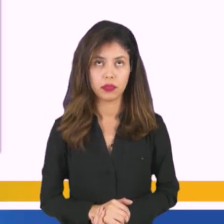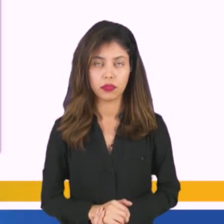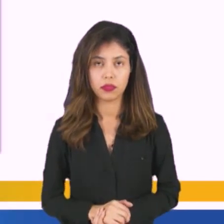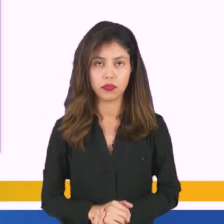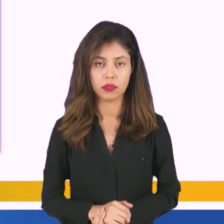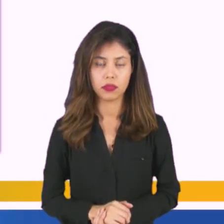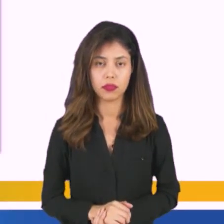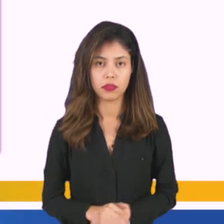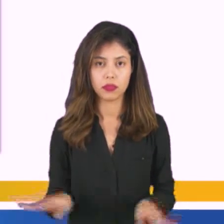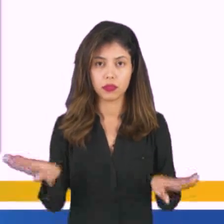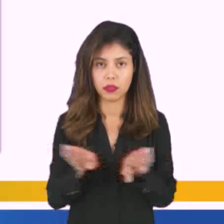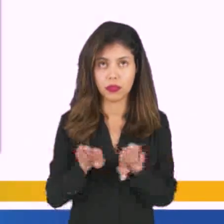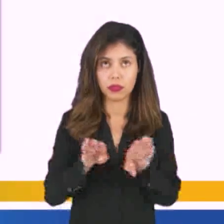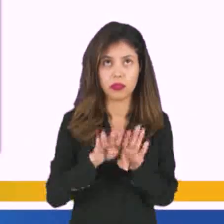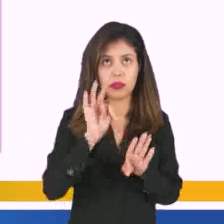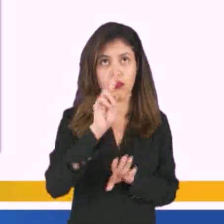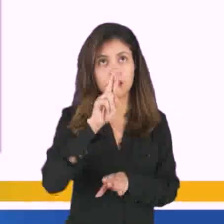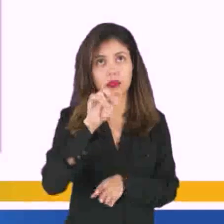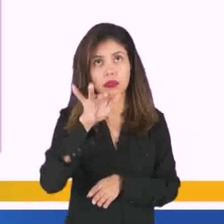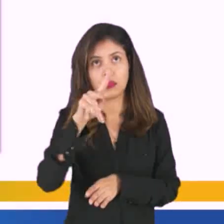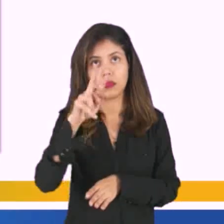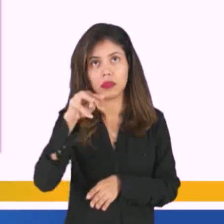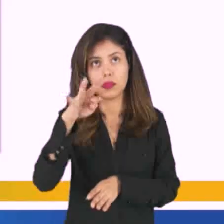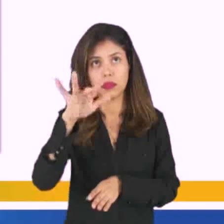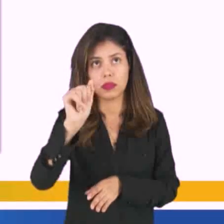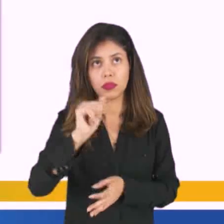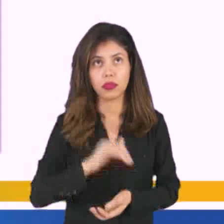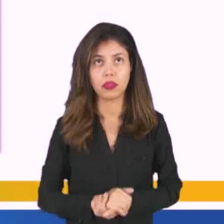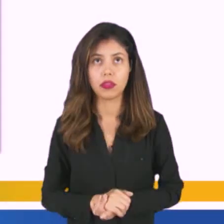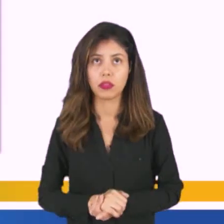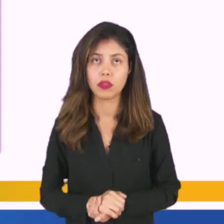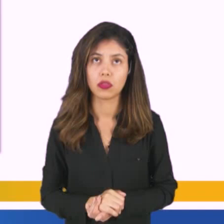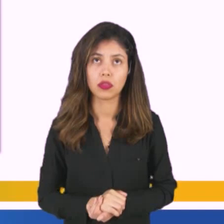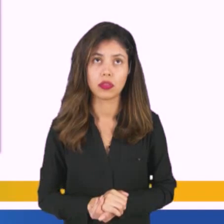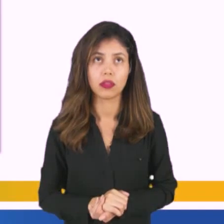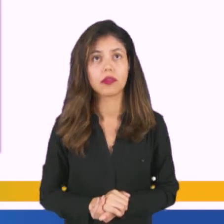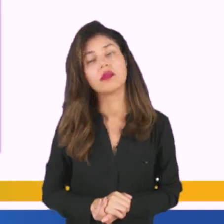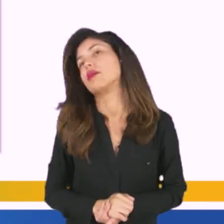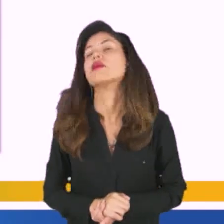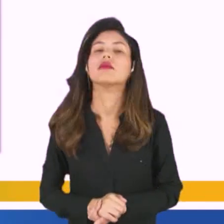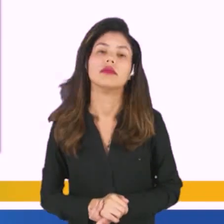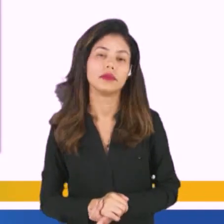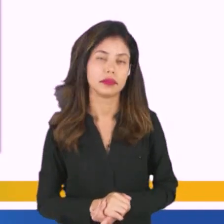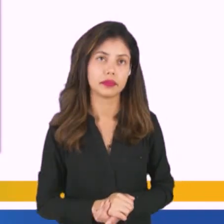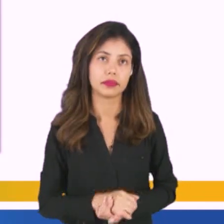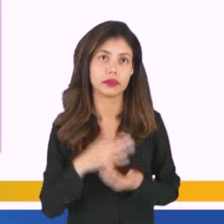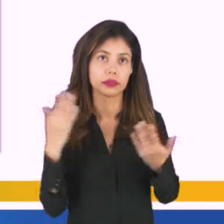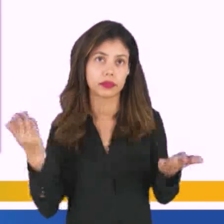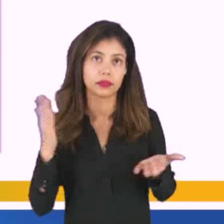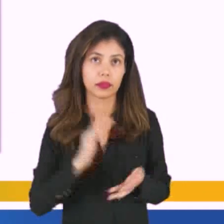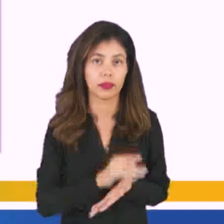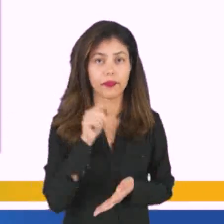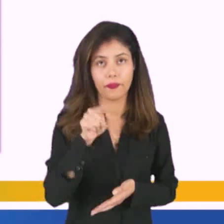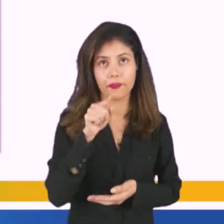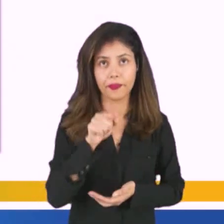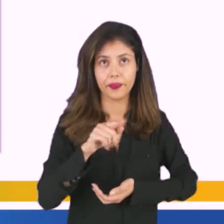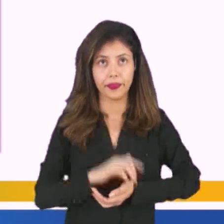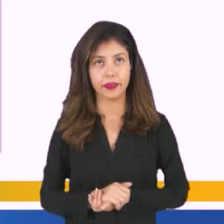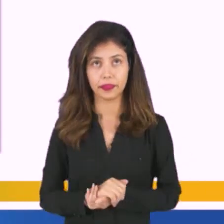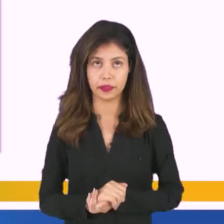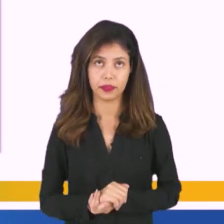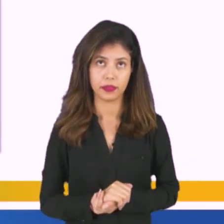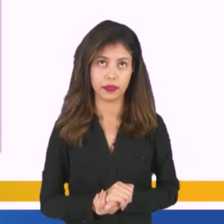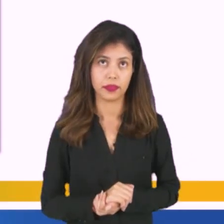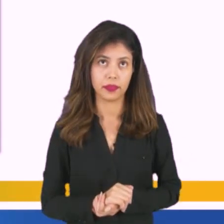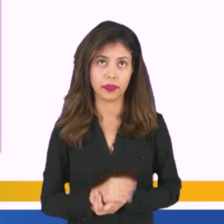Existe a isomeria plana de tautomeria. Então, gente, essa é uma isomeria bem particular,